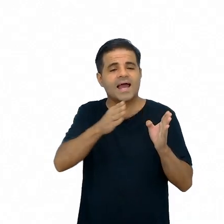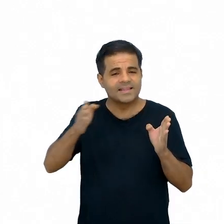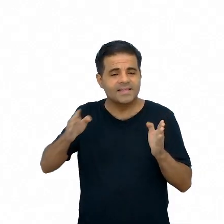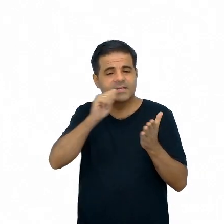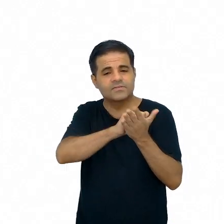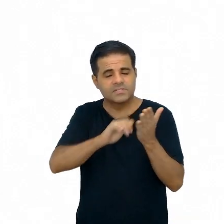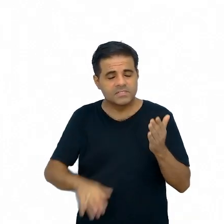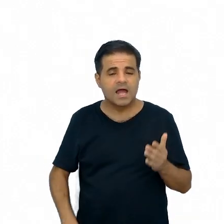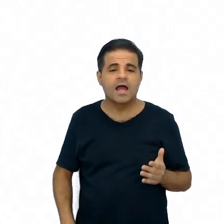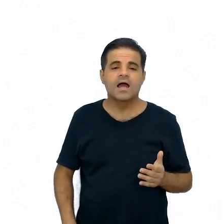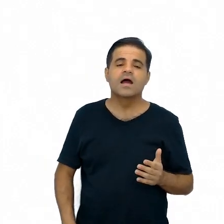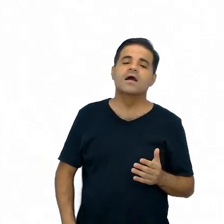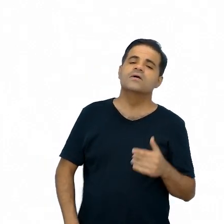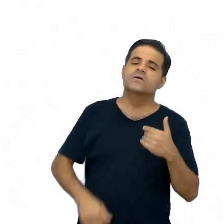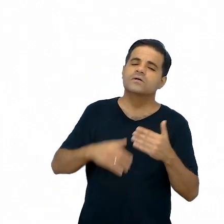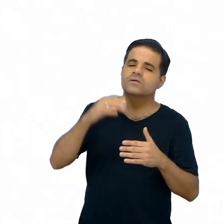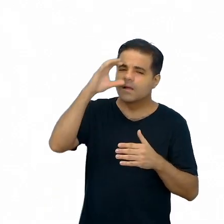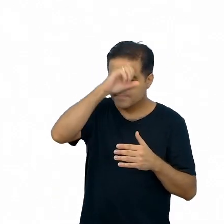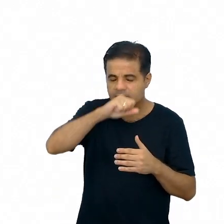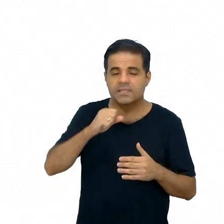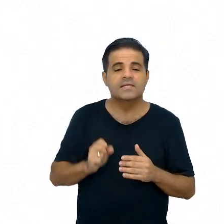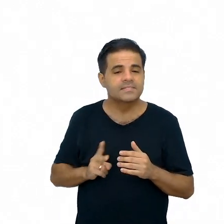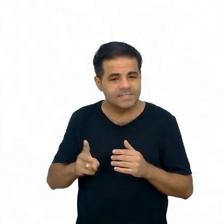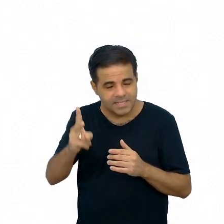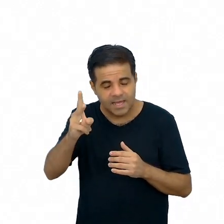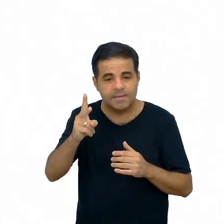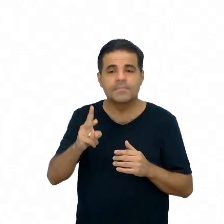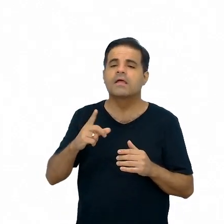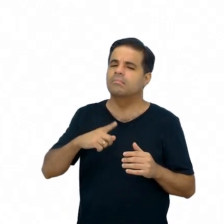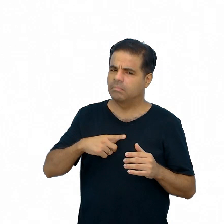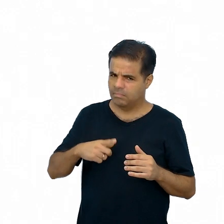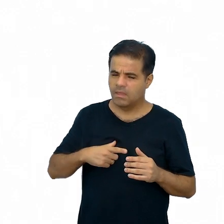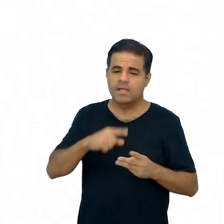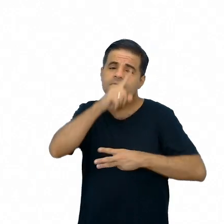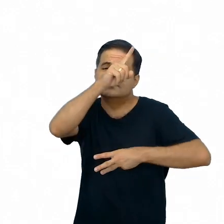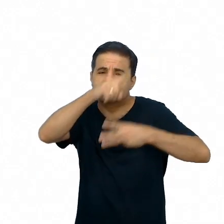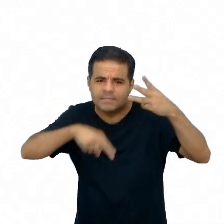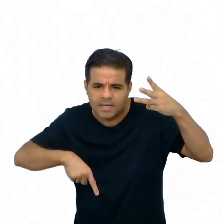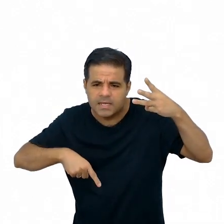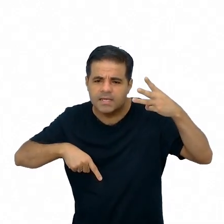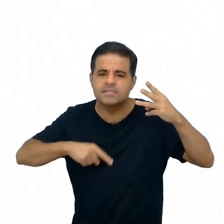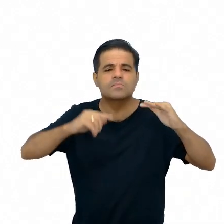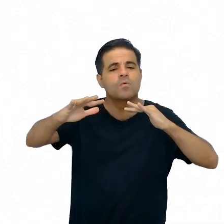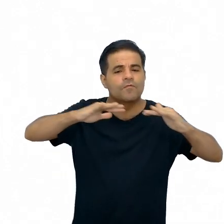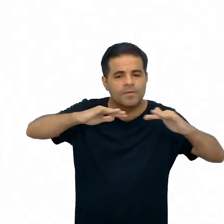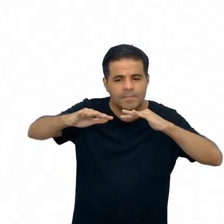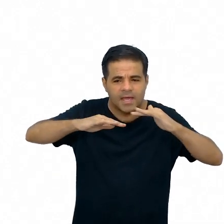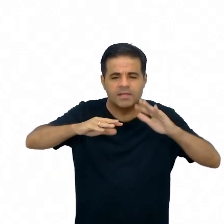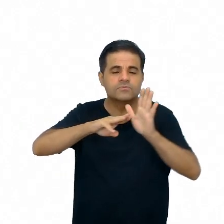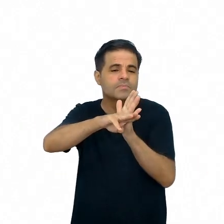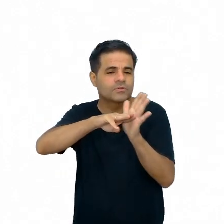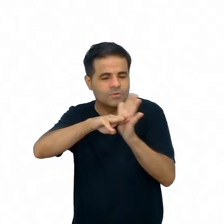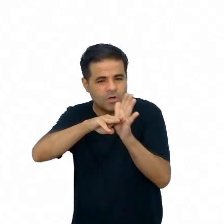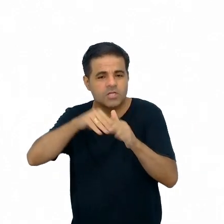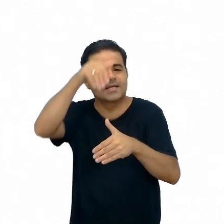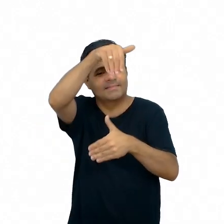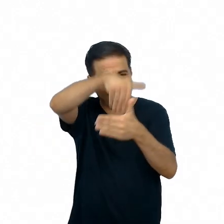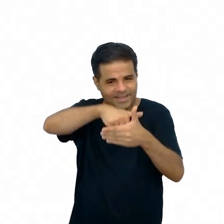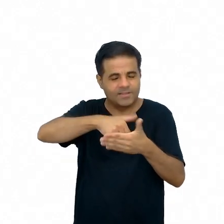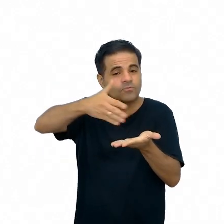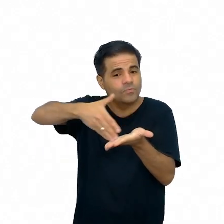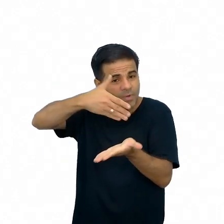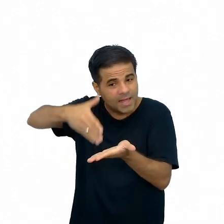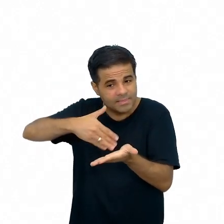de atividades do caderno Aprender Sempre. Existem 3 movimentos metodológicos dentro do